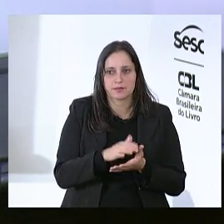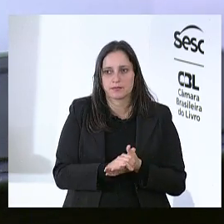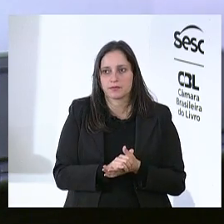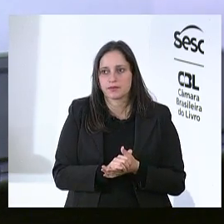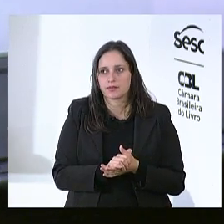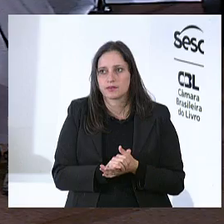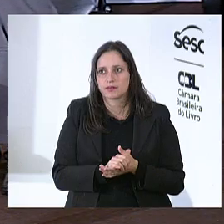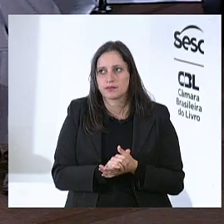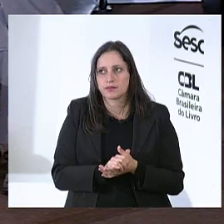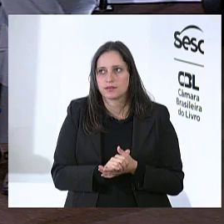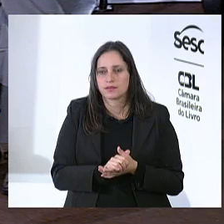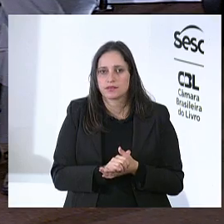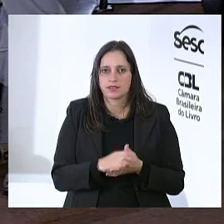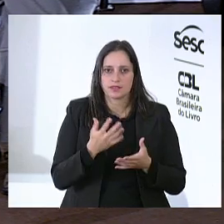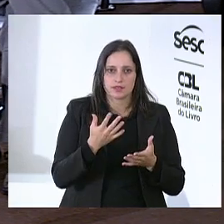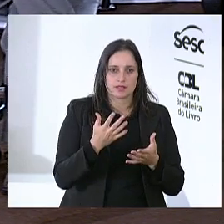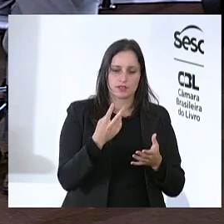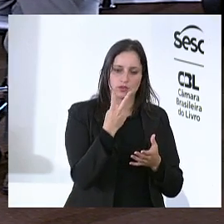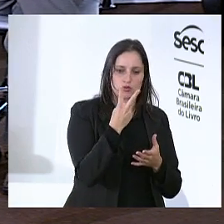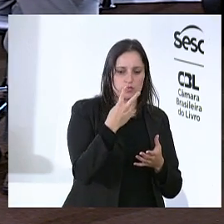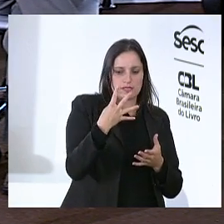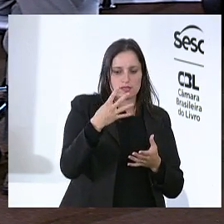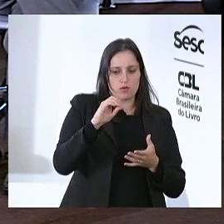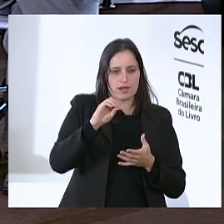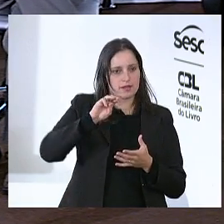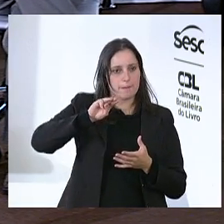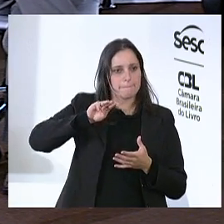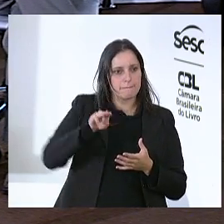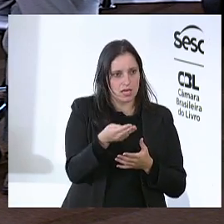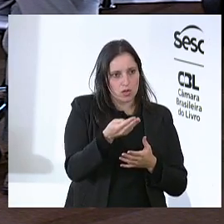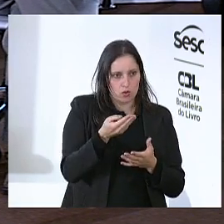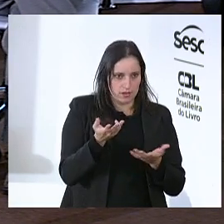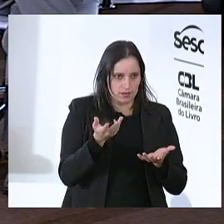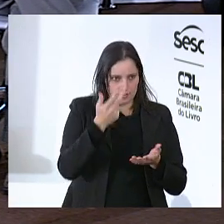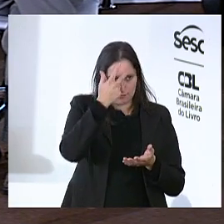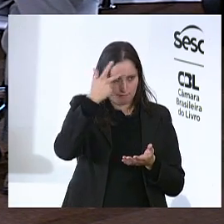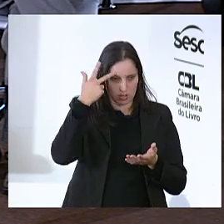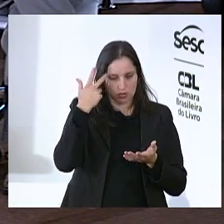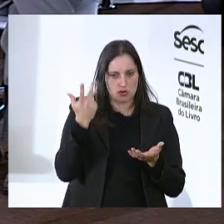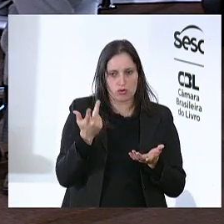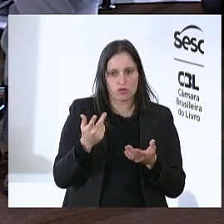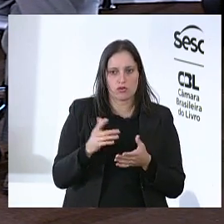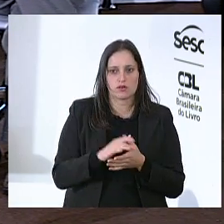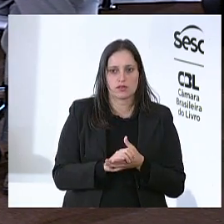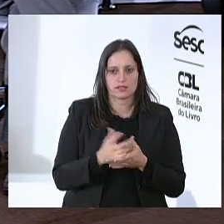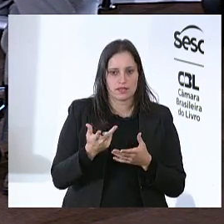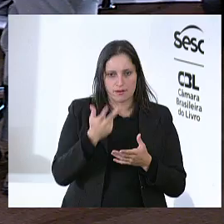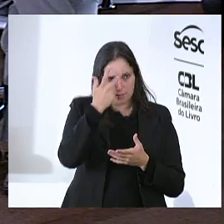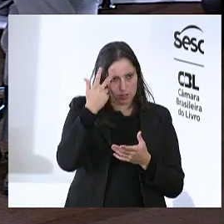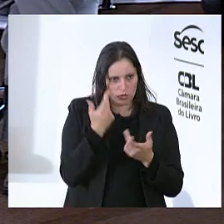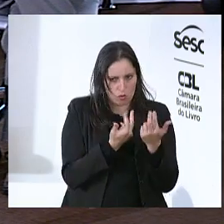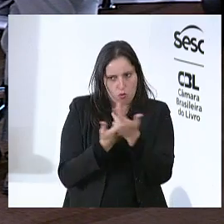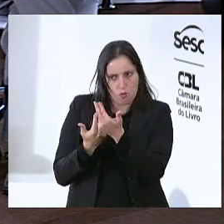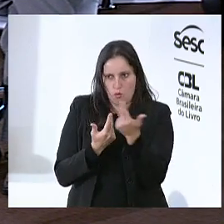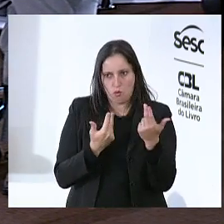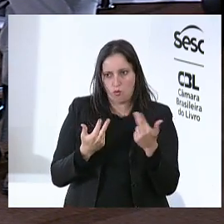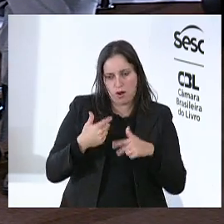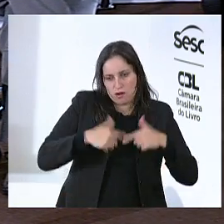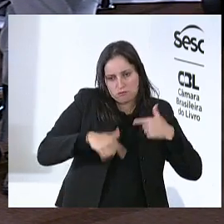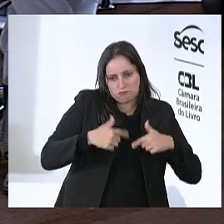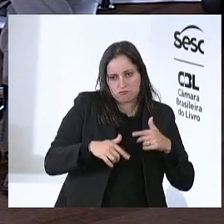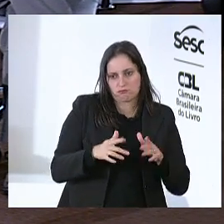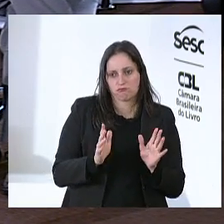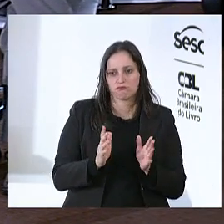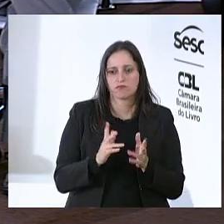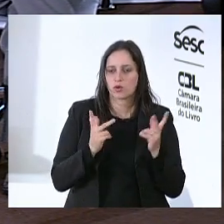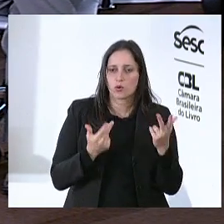dos 240 bilhões, né, é mais comum você ouvir pessoas, cidadãos, não é só, claro que isso tem todo um trabalho da imprensa